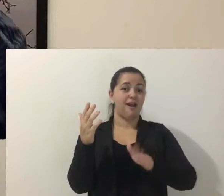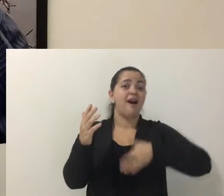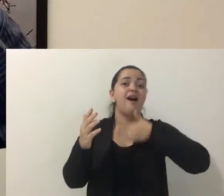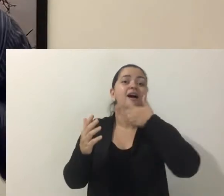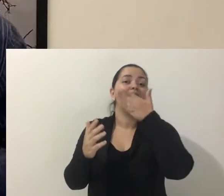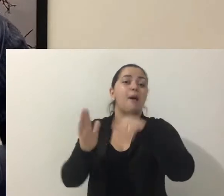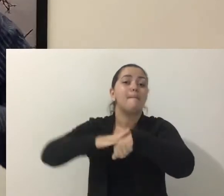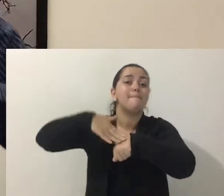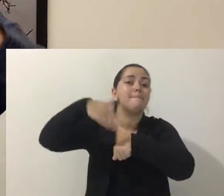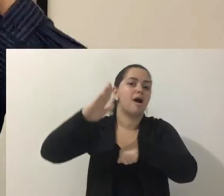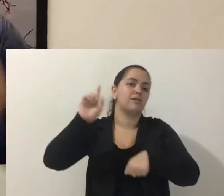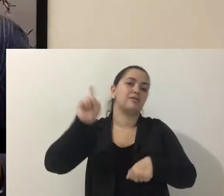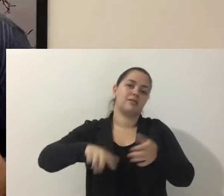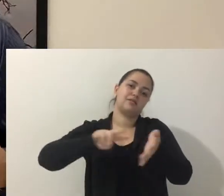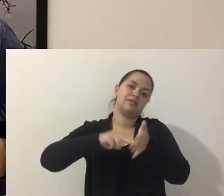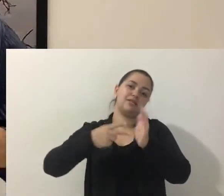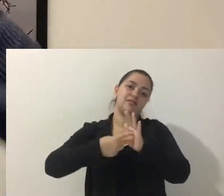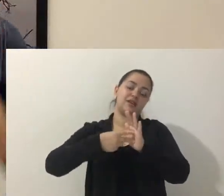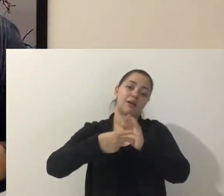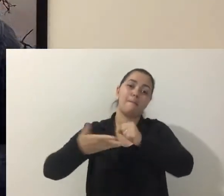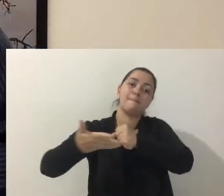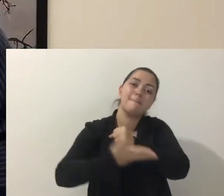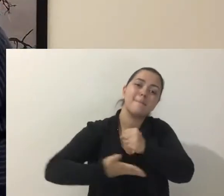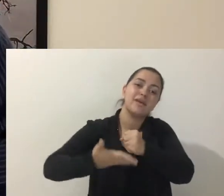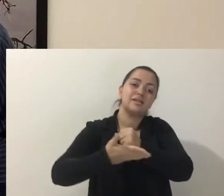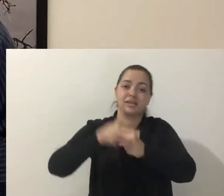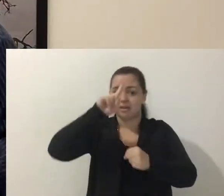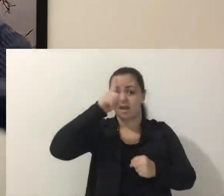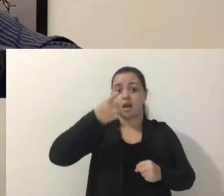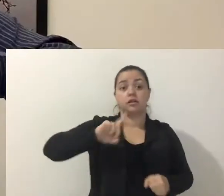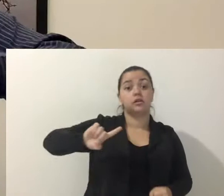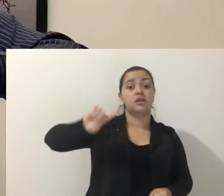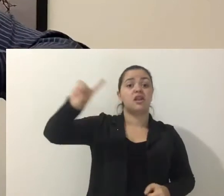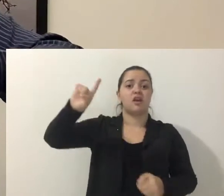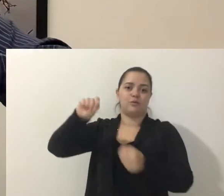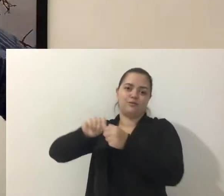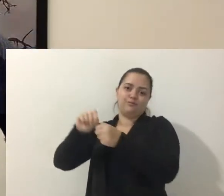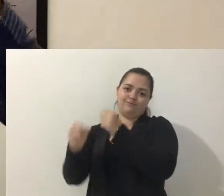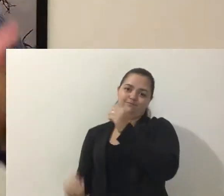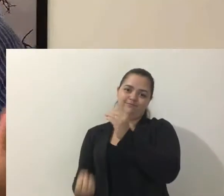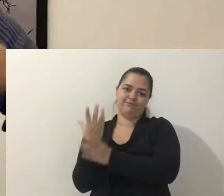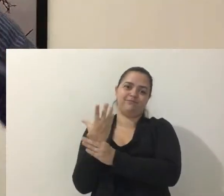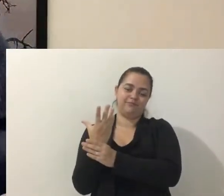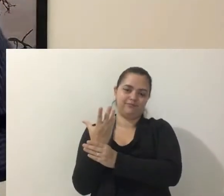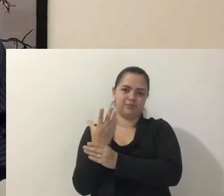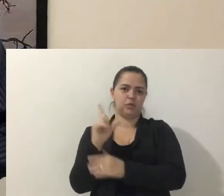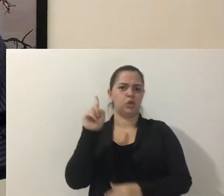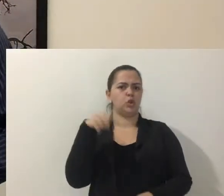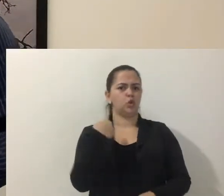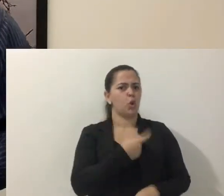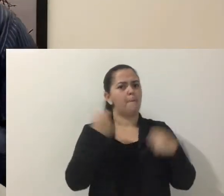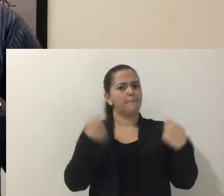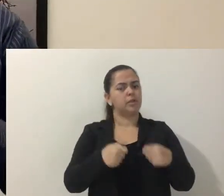está fundamentado na ideia de Deus, porque foi Deus quem criou. Então nós precisamos, para proteger o nosso